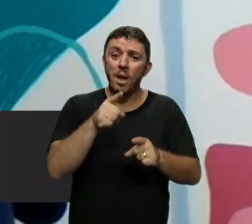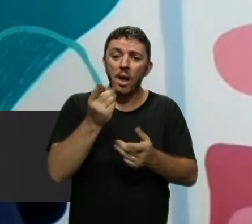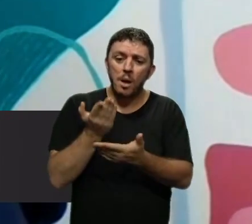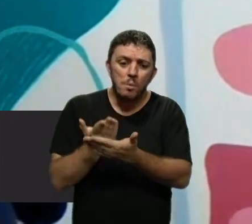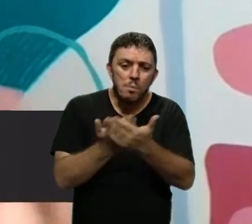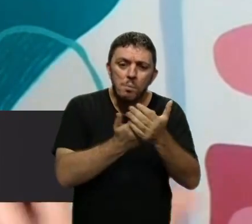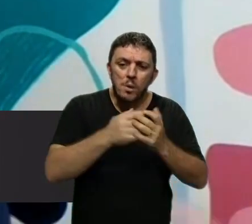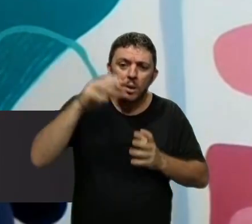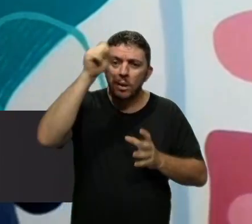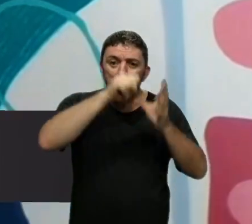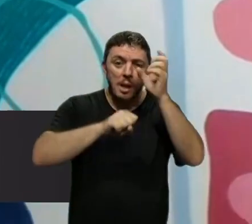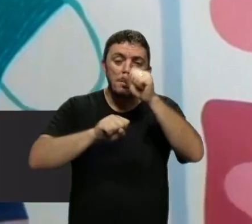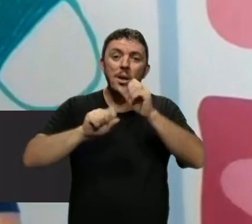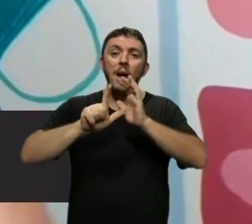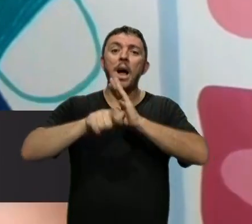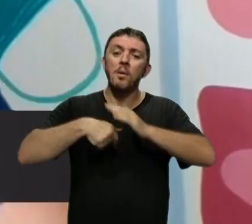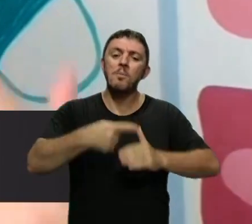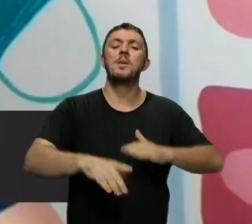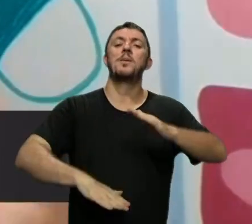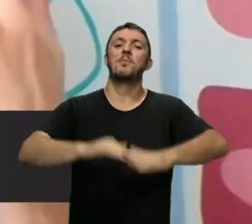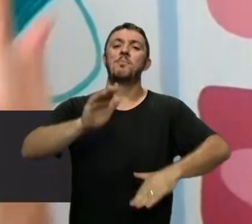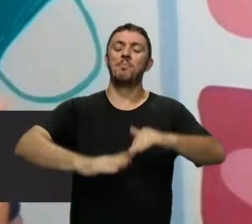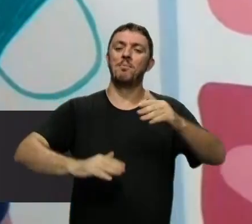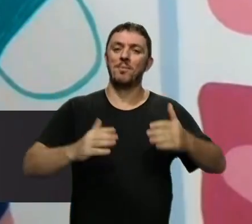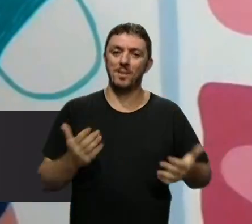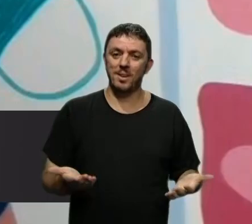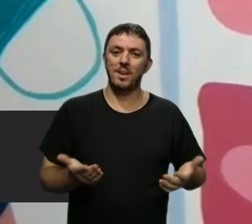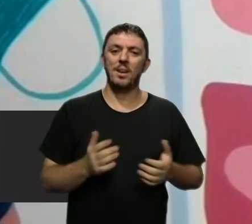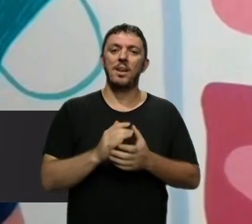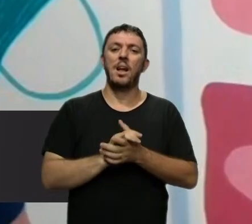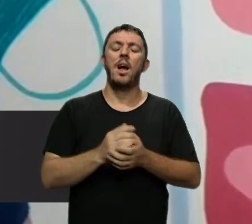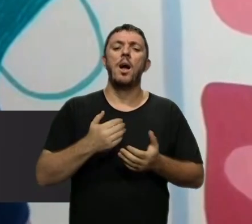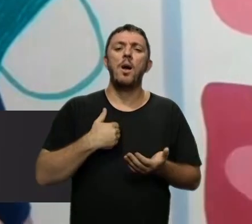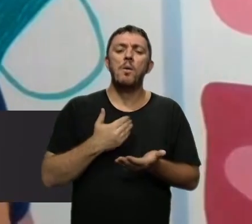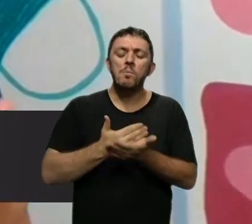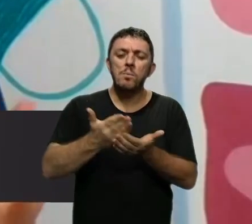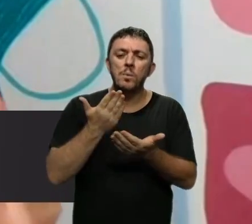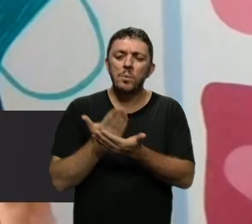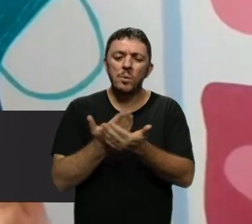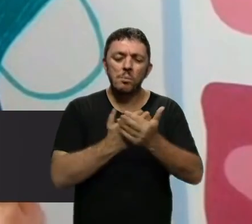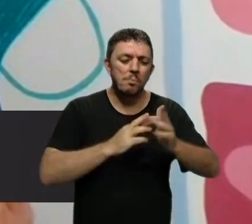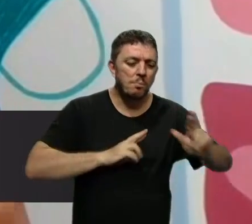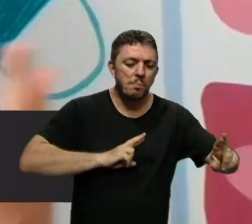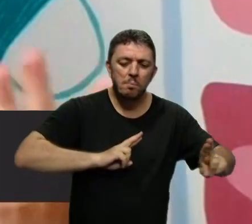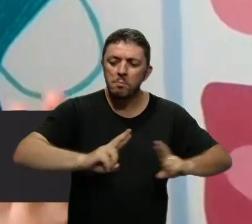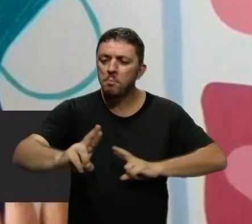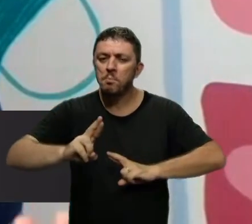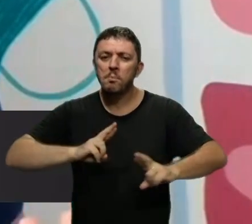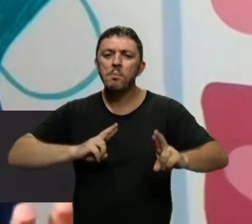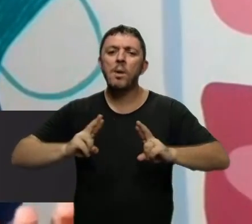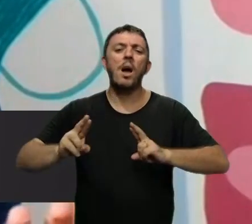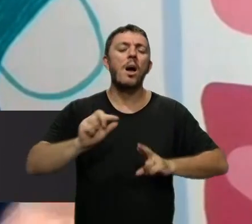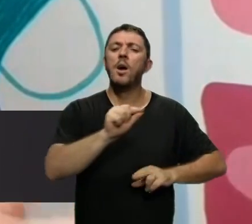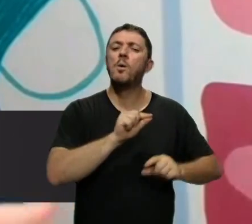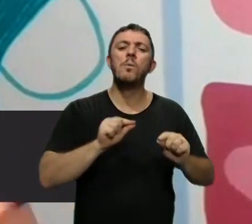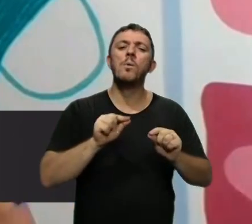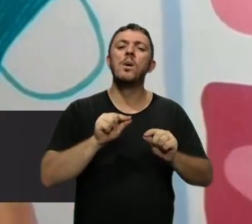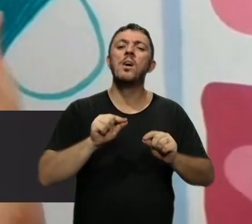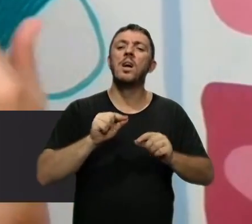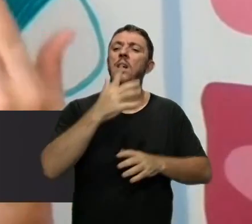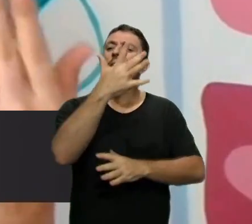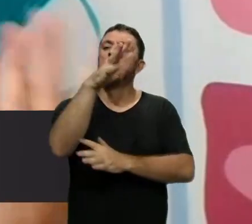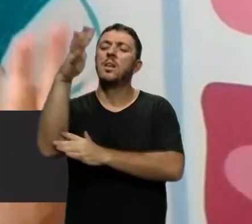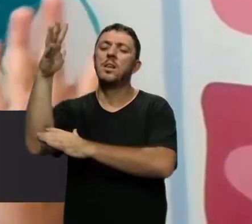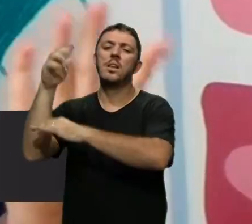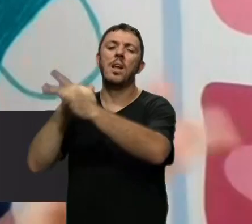acontecer. E aí eu comecei a estudar a relação entre criança e natureza, eu comecei a colocar isso em prática, e